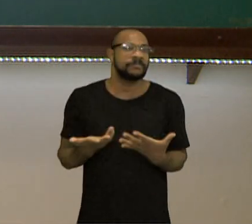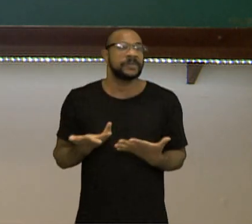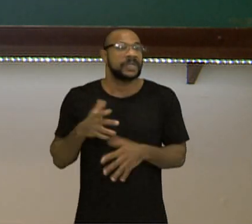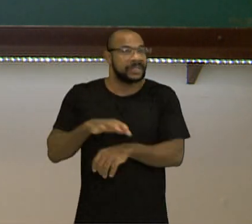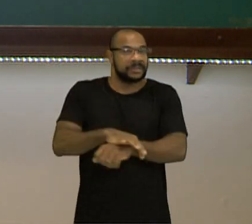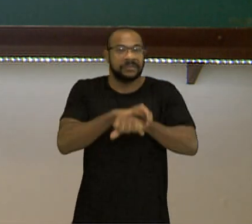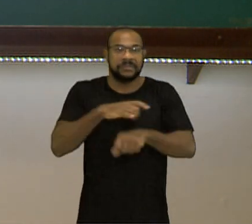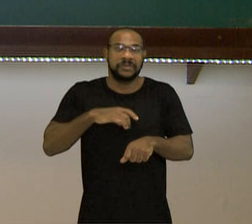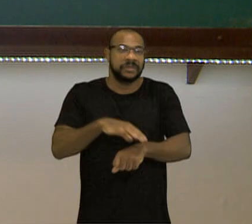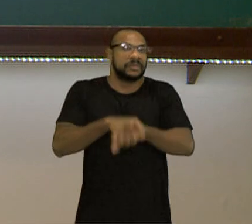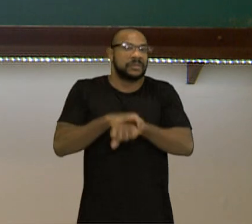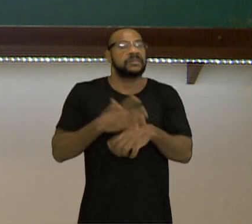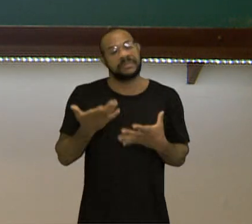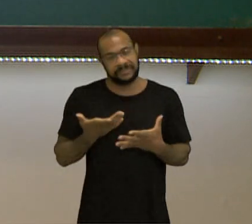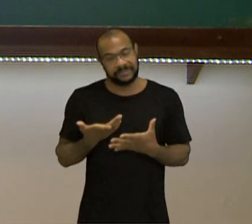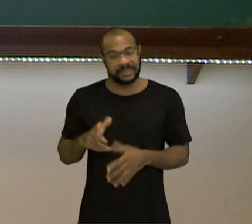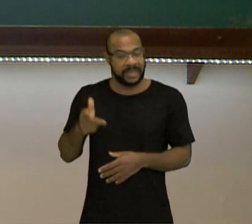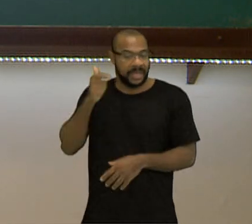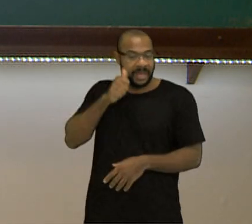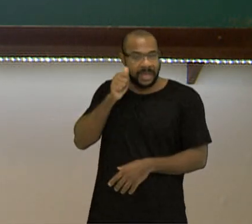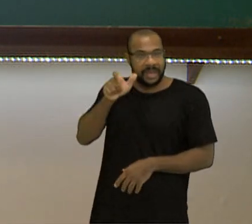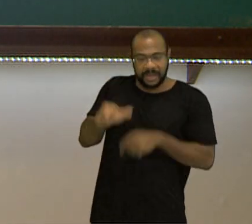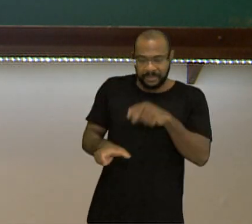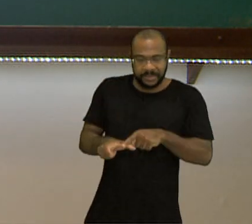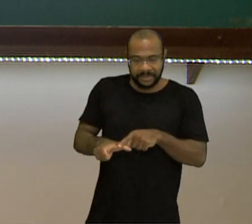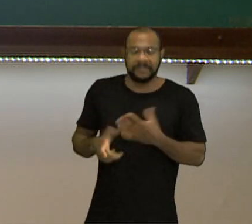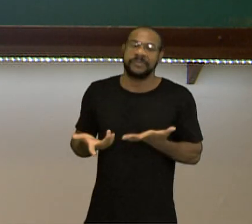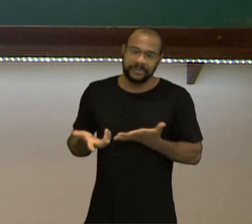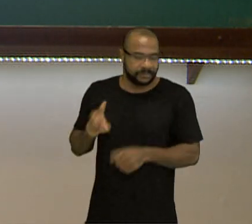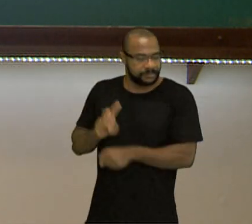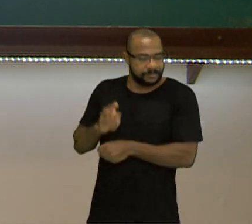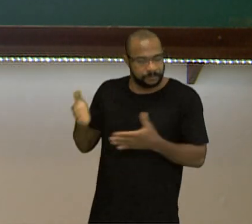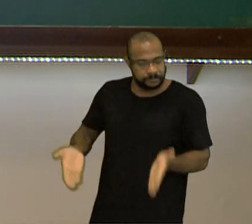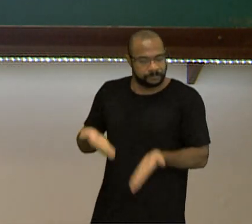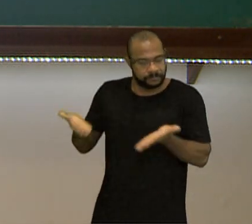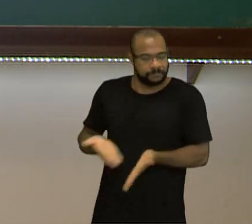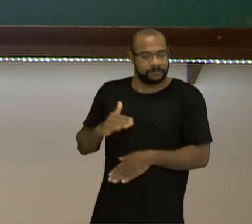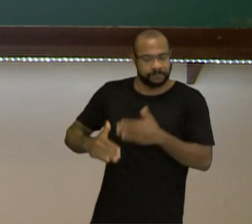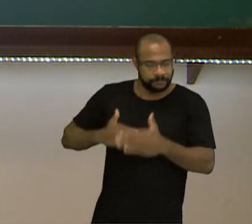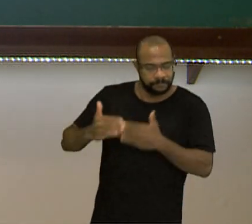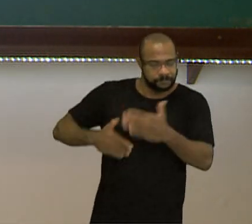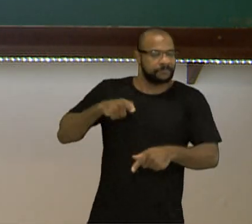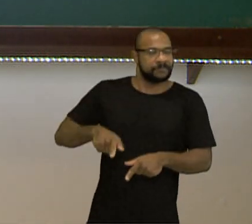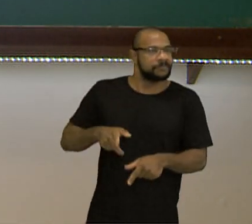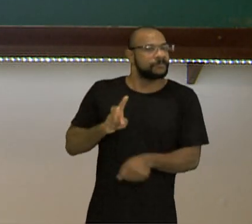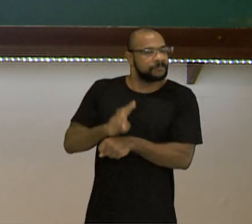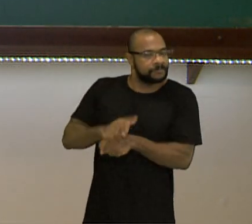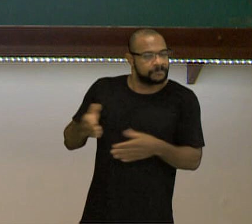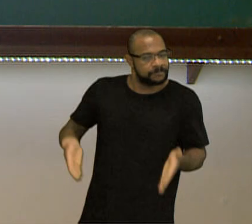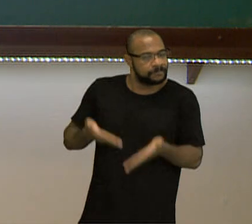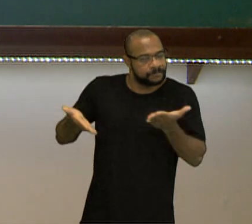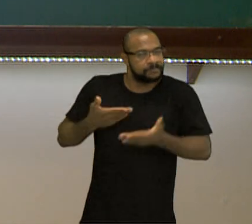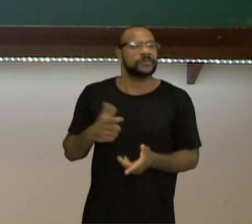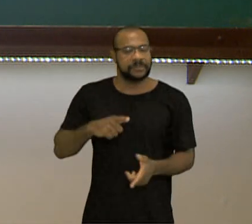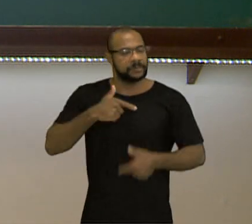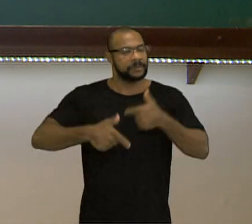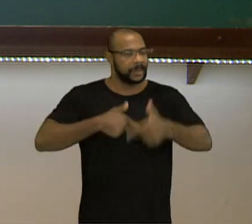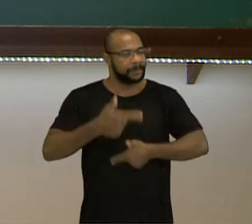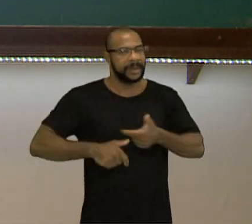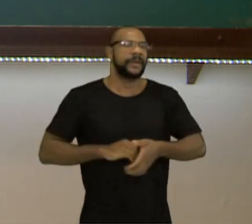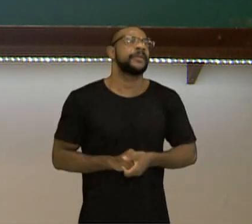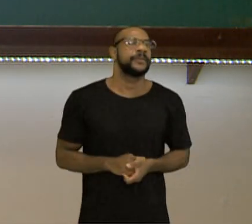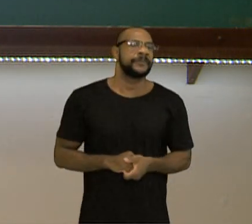garantia melhores condições de vida para essa escrava, para essa ama de leite, que então oferecia esse serviço, né,